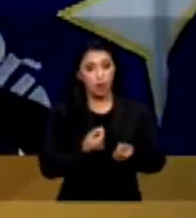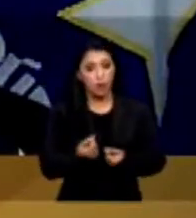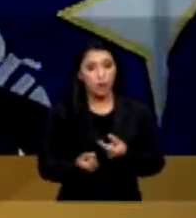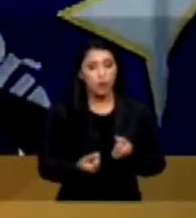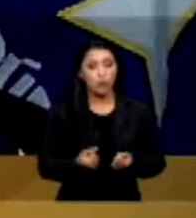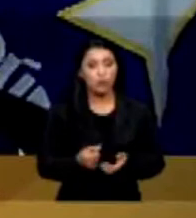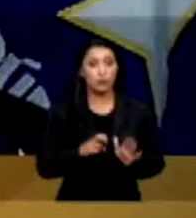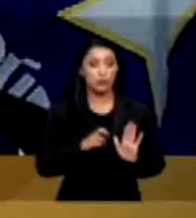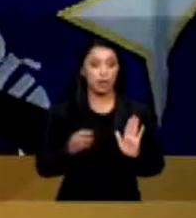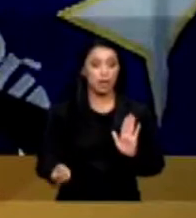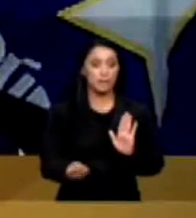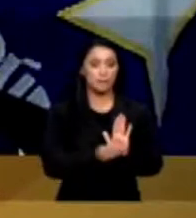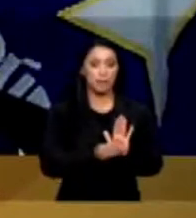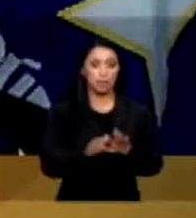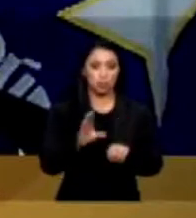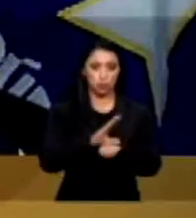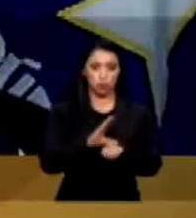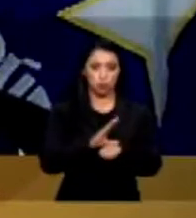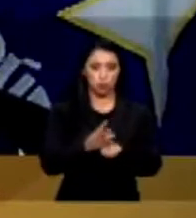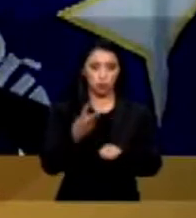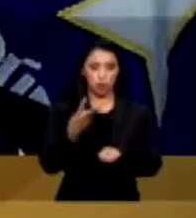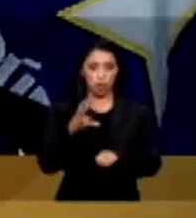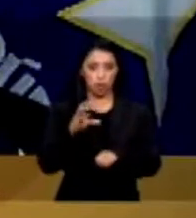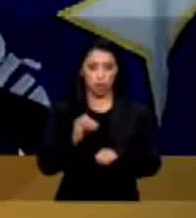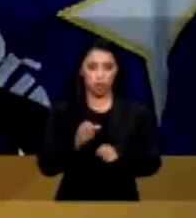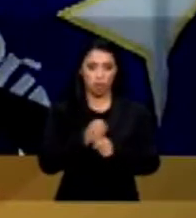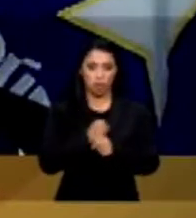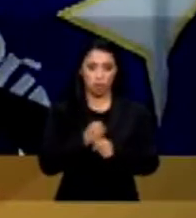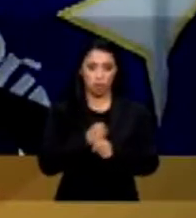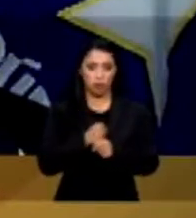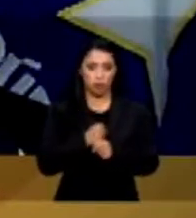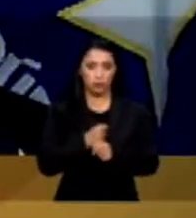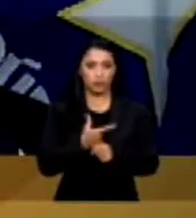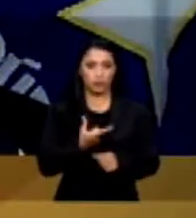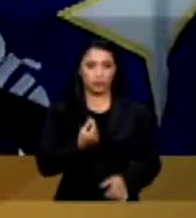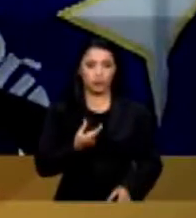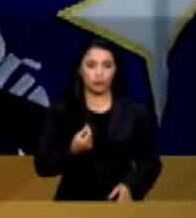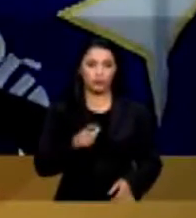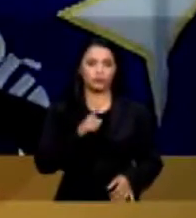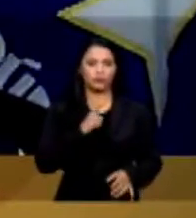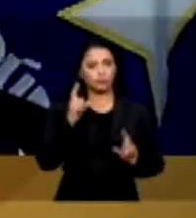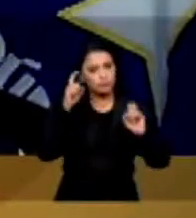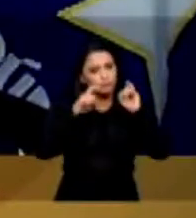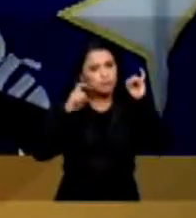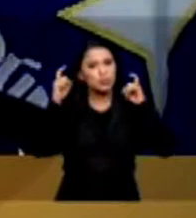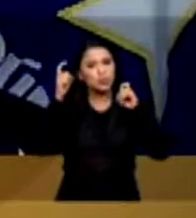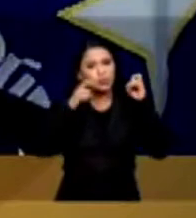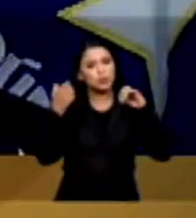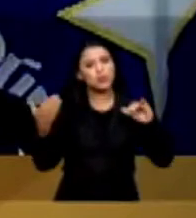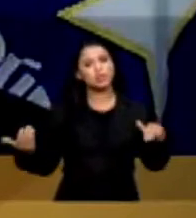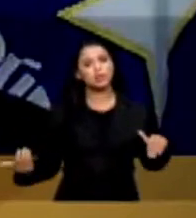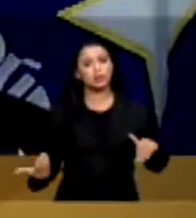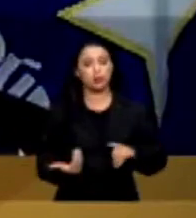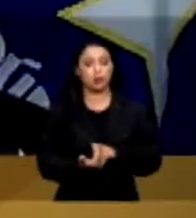advento da Emenda Constitucional 30 de 2000 se deveu à preocupação do Congresso